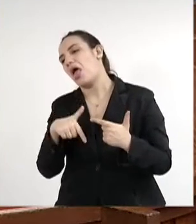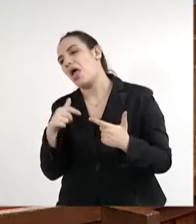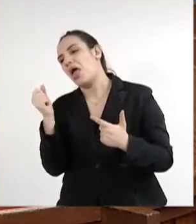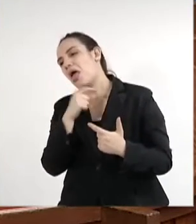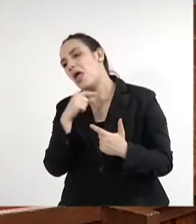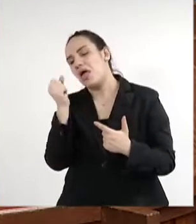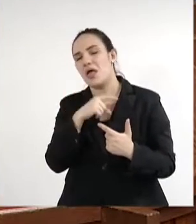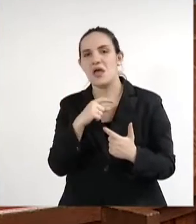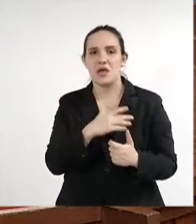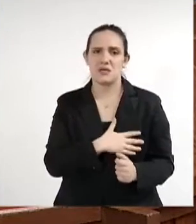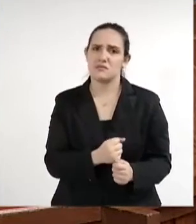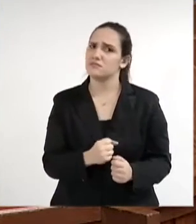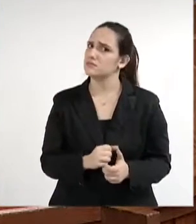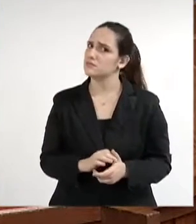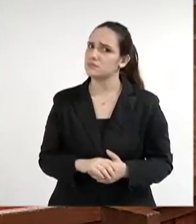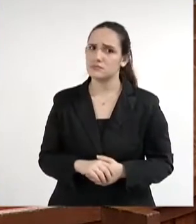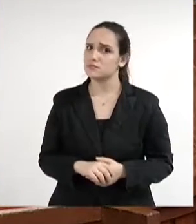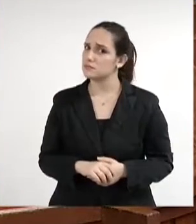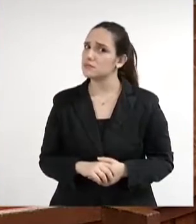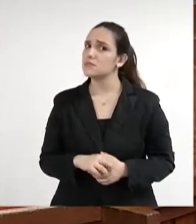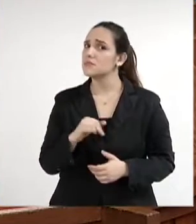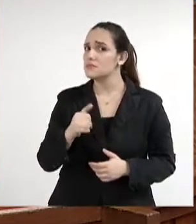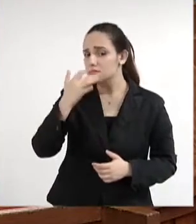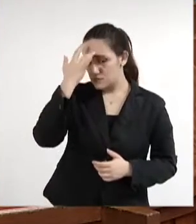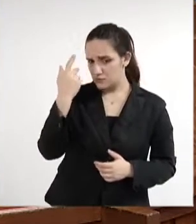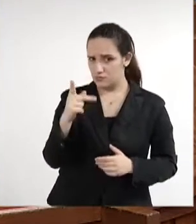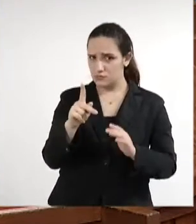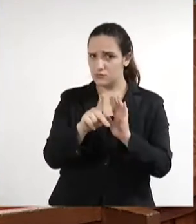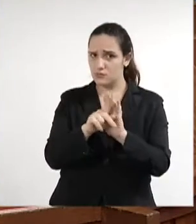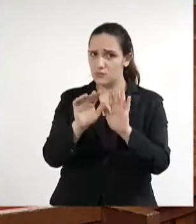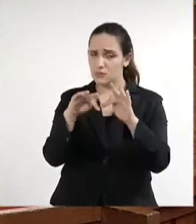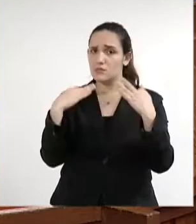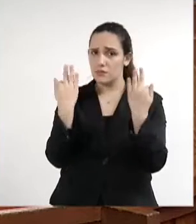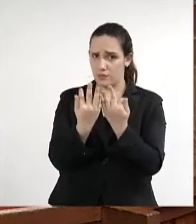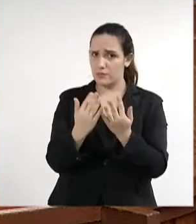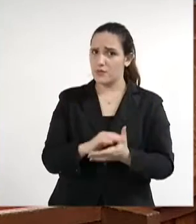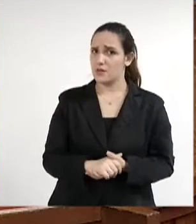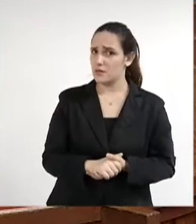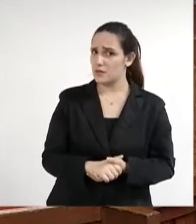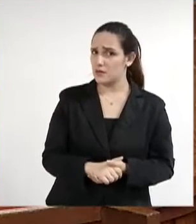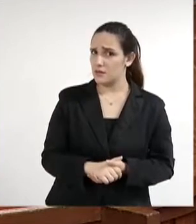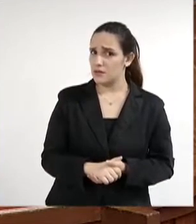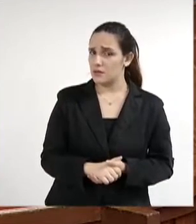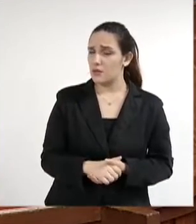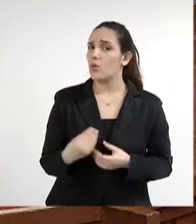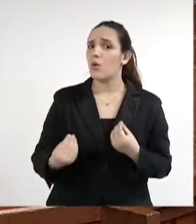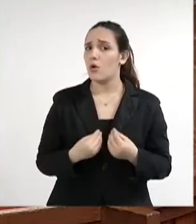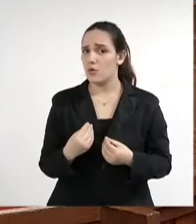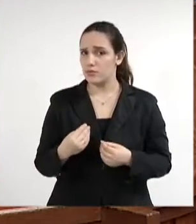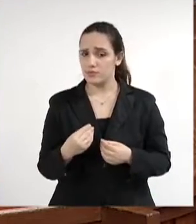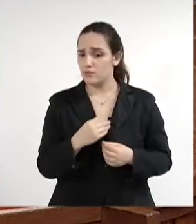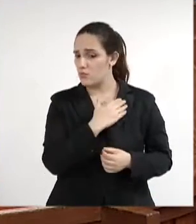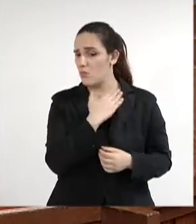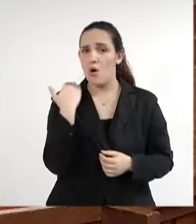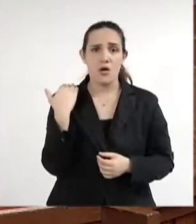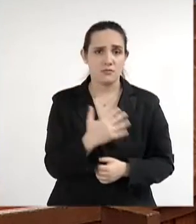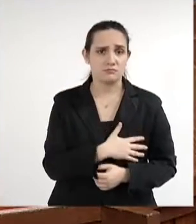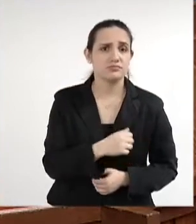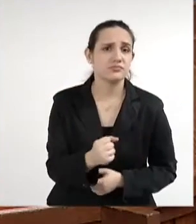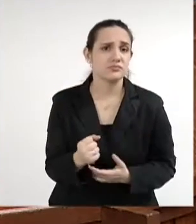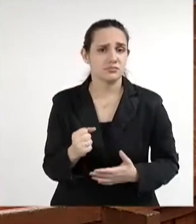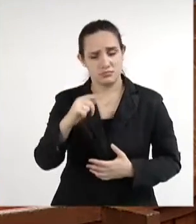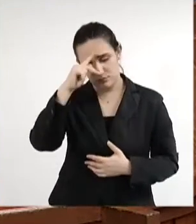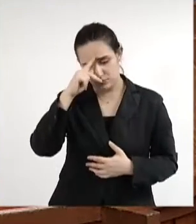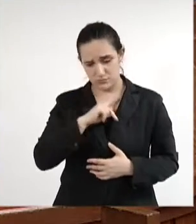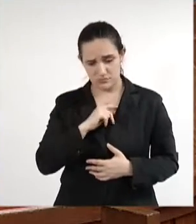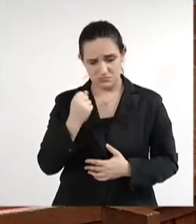assunto. Aí, quando alguém da família, alguém bem próximo, se autodestrói,